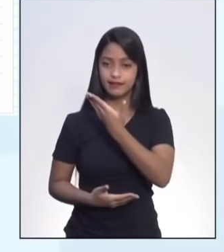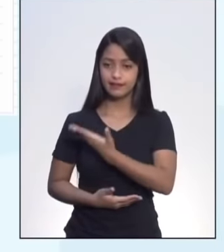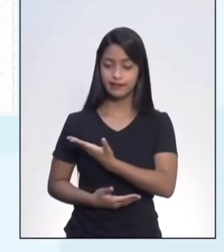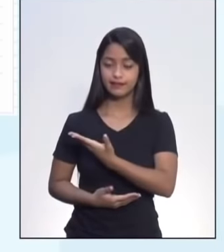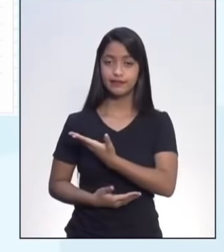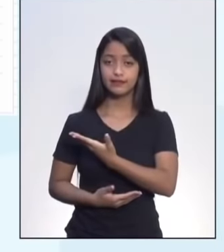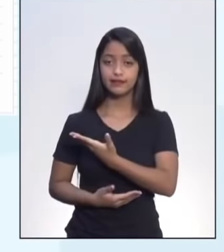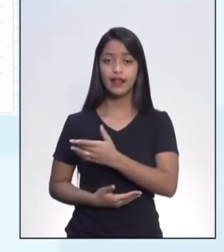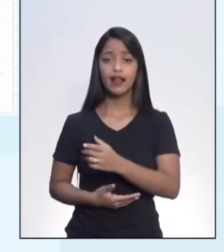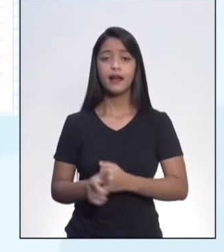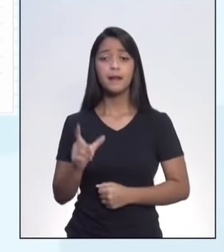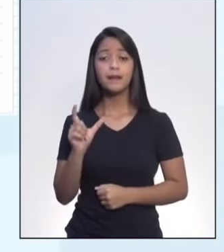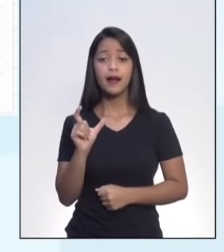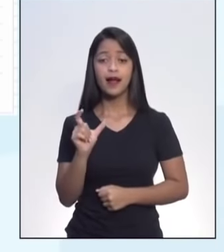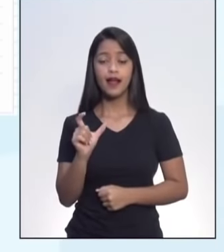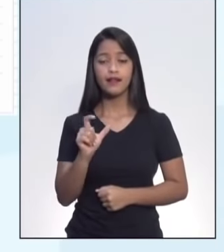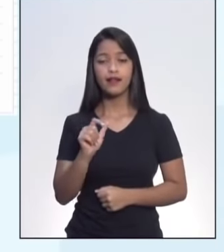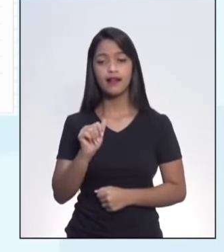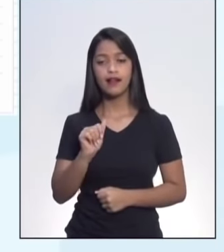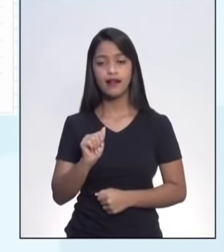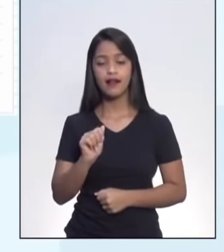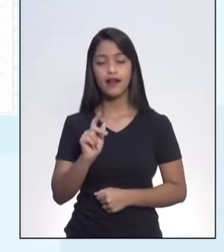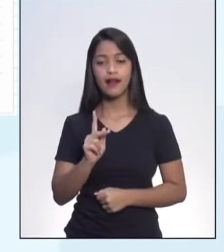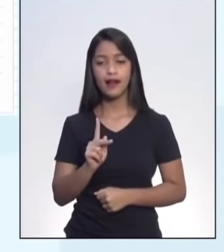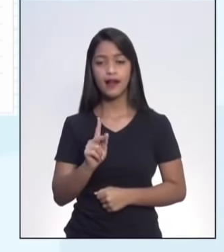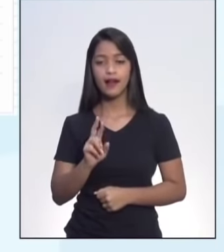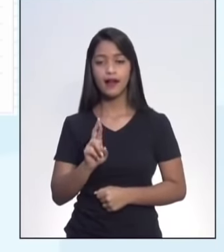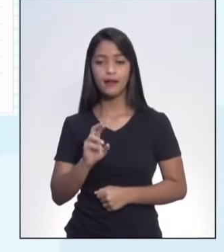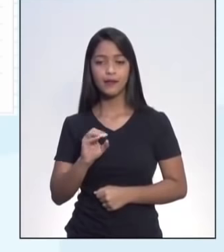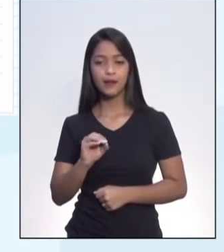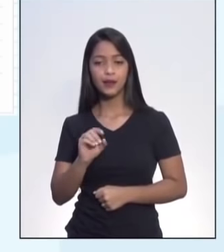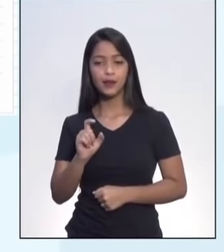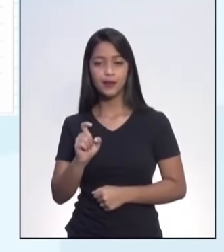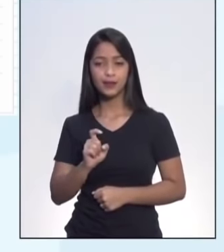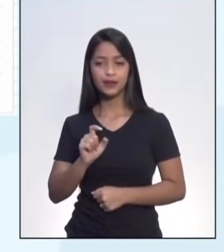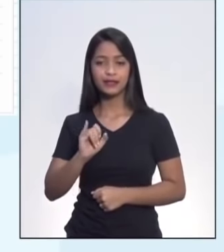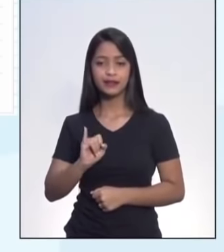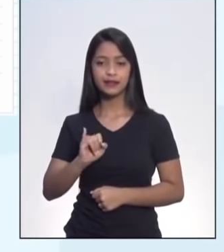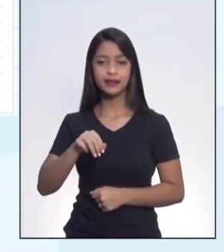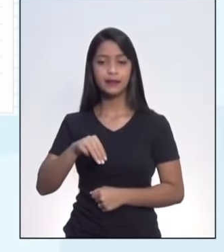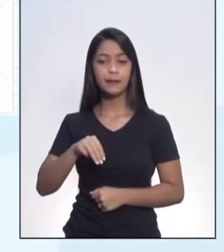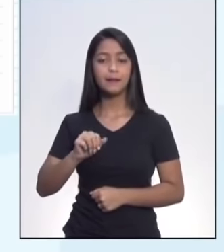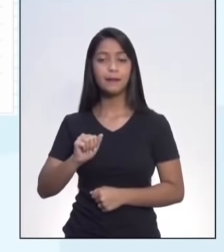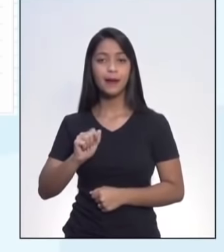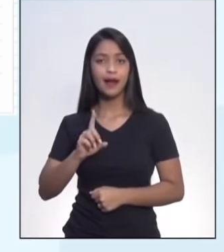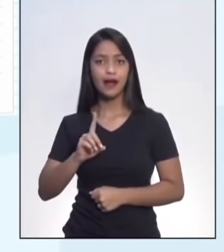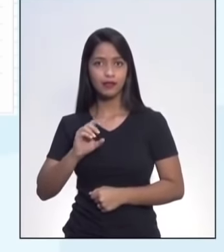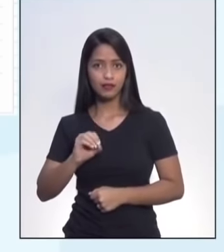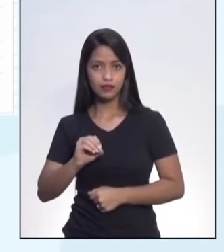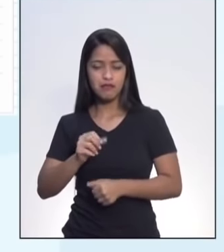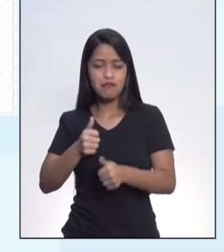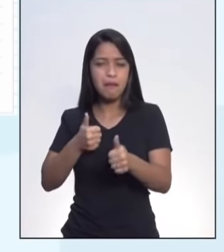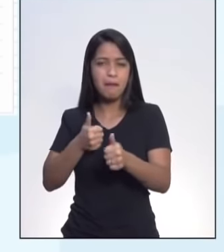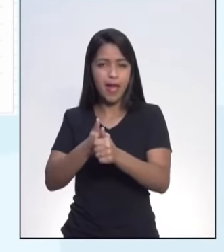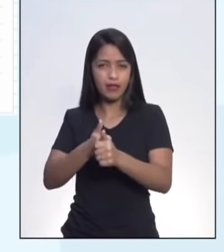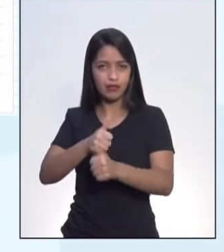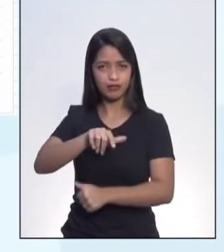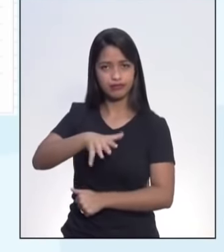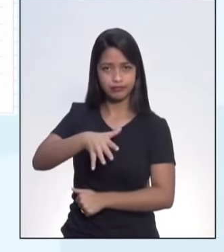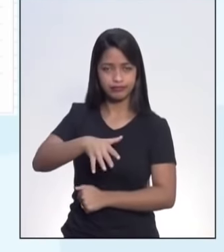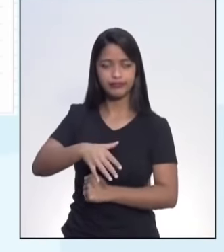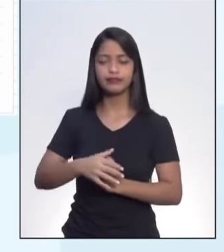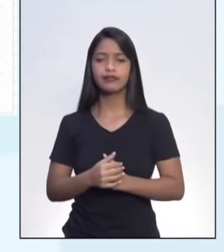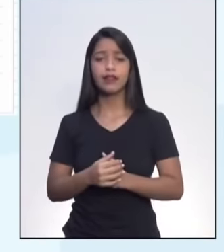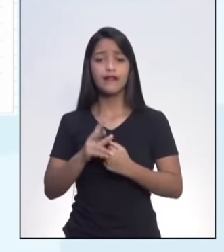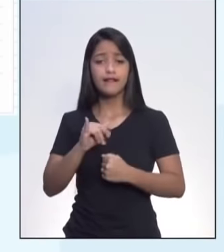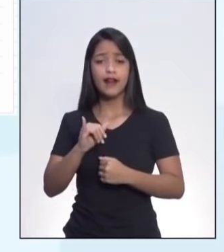a palavra aproximado. Tá ok? Cadê? O número mais próximo. Então, a gente vai fazer a somatória de